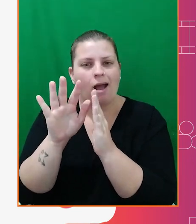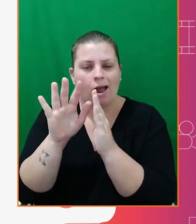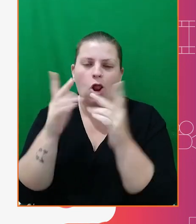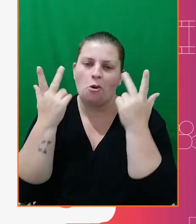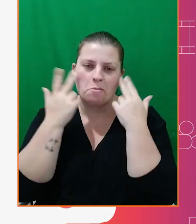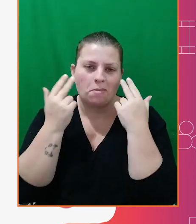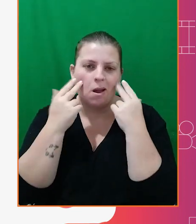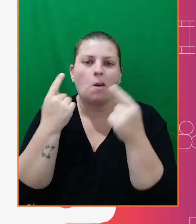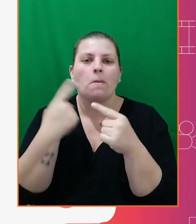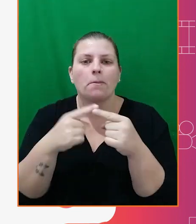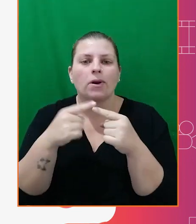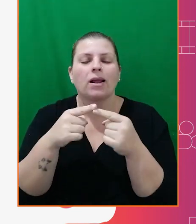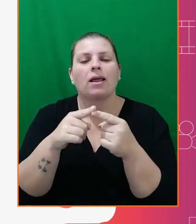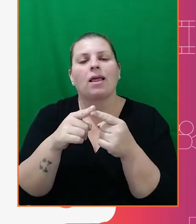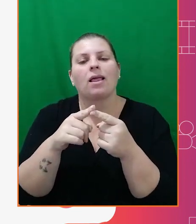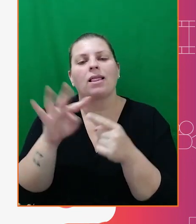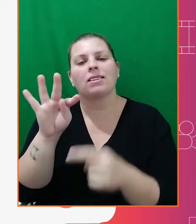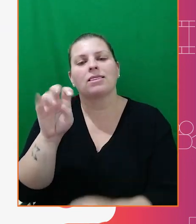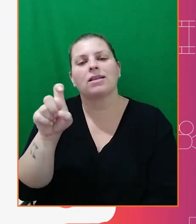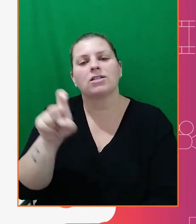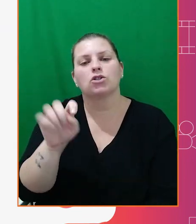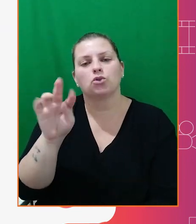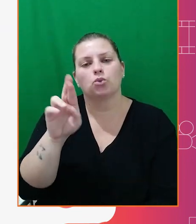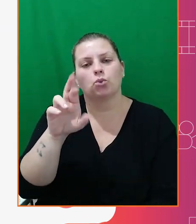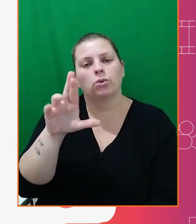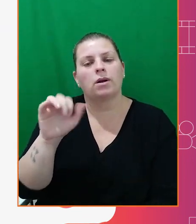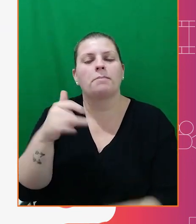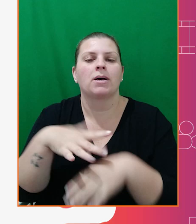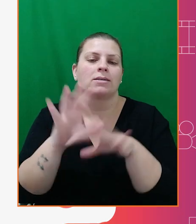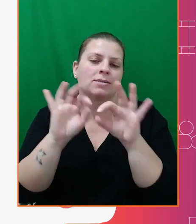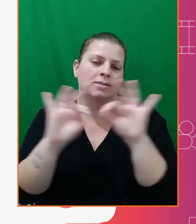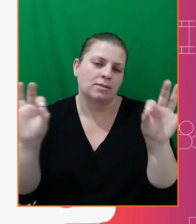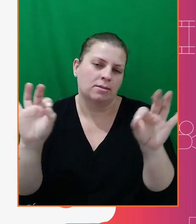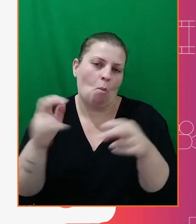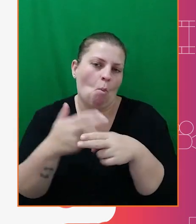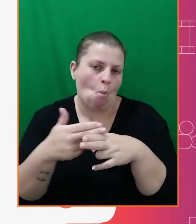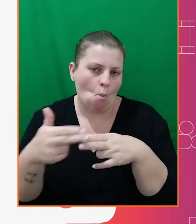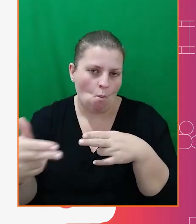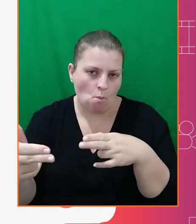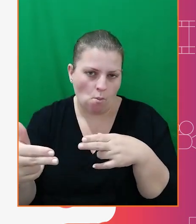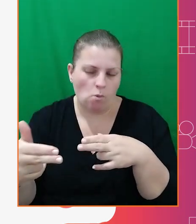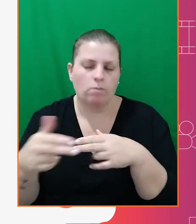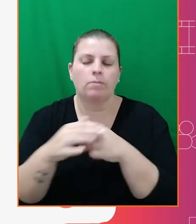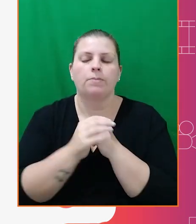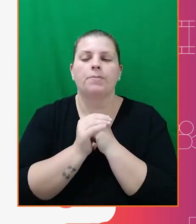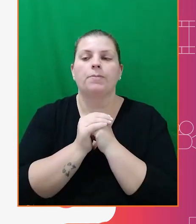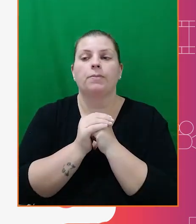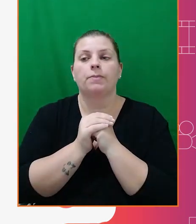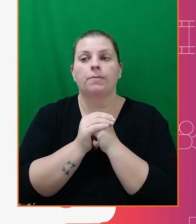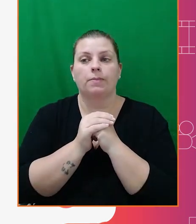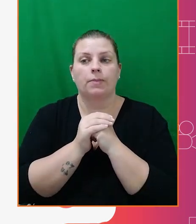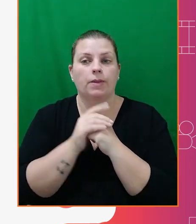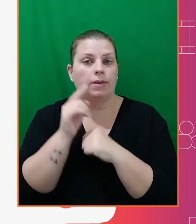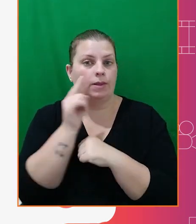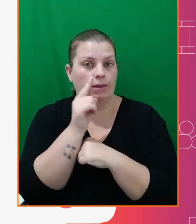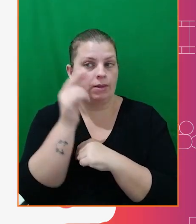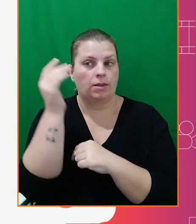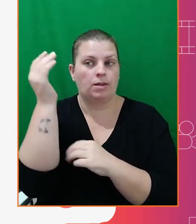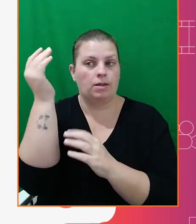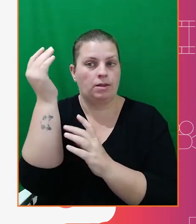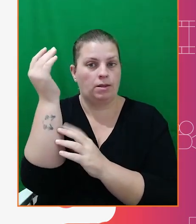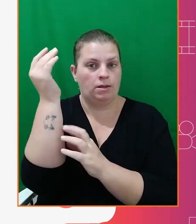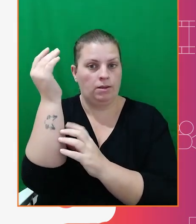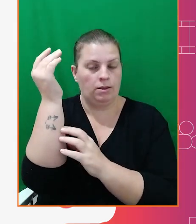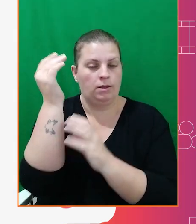mais simples e mais discreta. Outra coisa importante é que aqui essas texturas apresentadas são